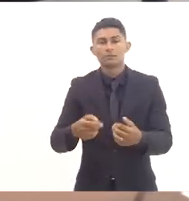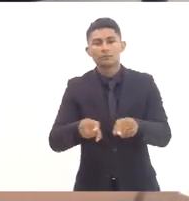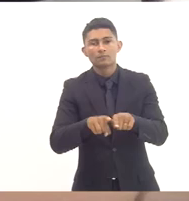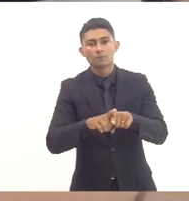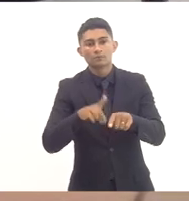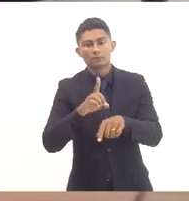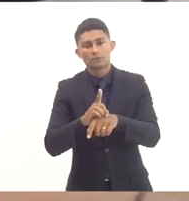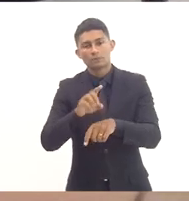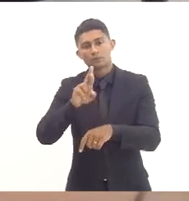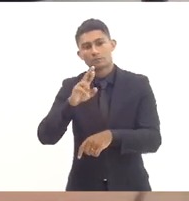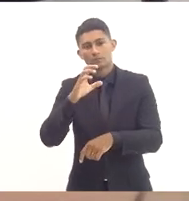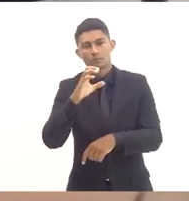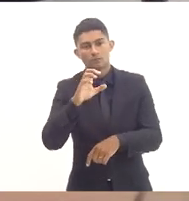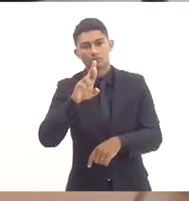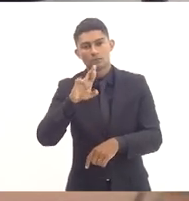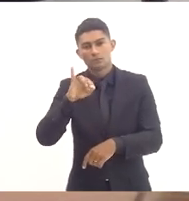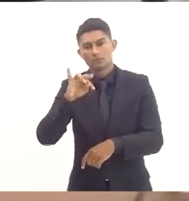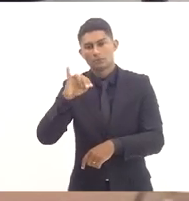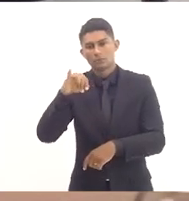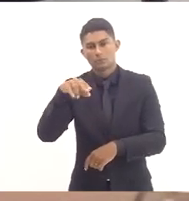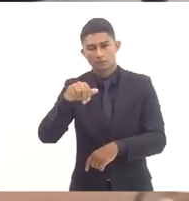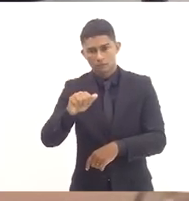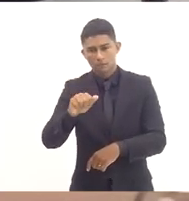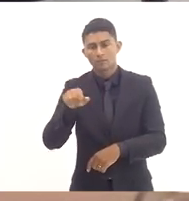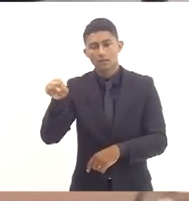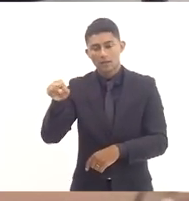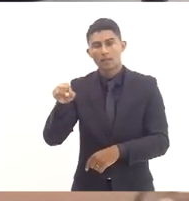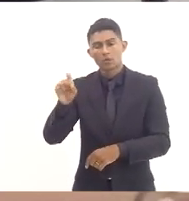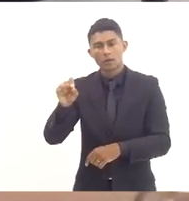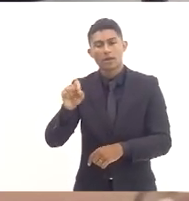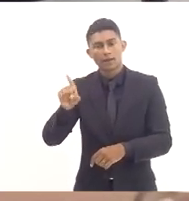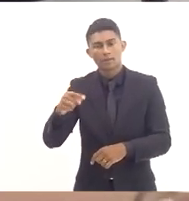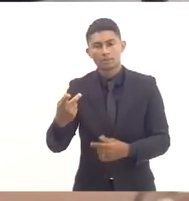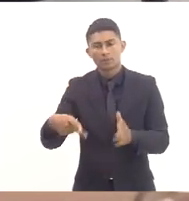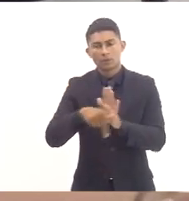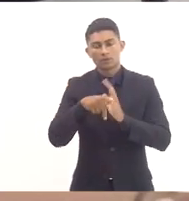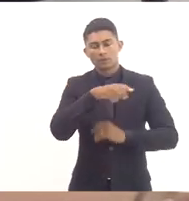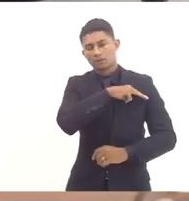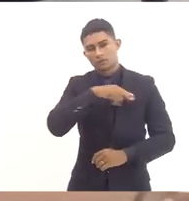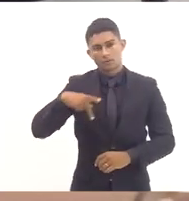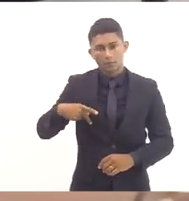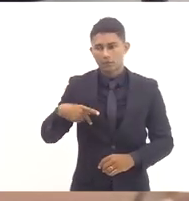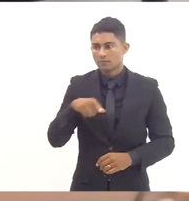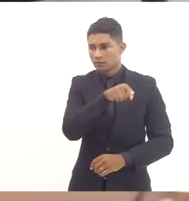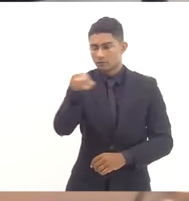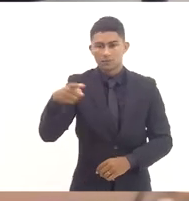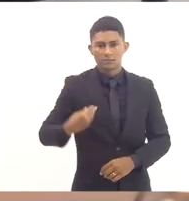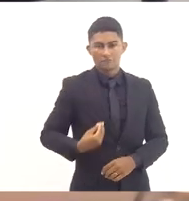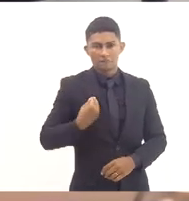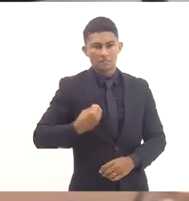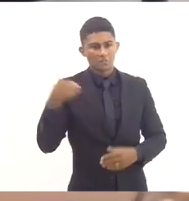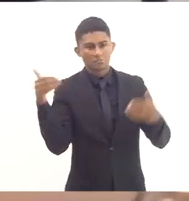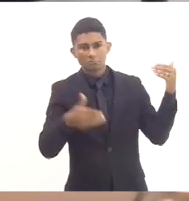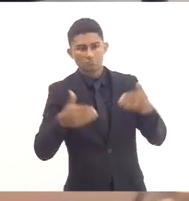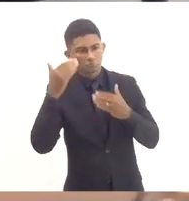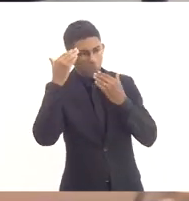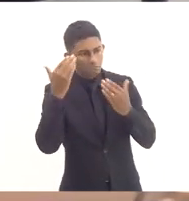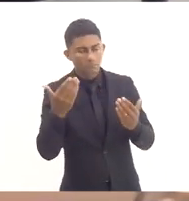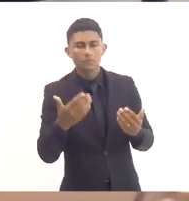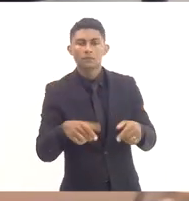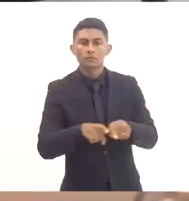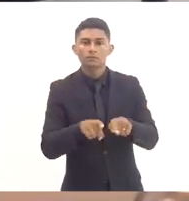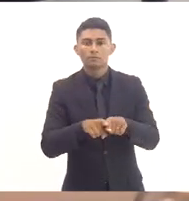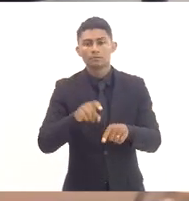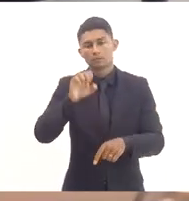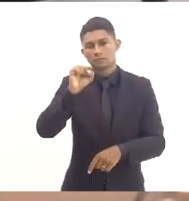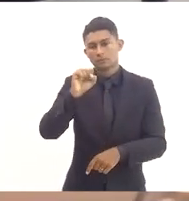Cristina do Rego Monteiro promotora do Ministério Público agradece a presença de todos Solange Ferreira